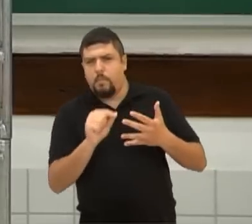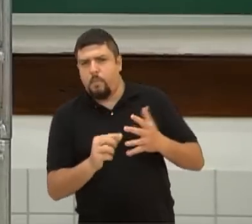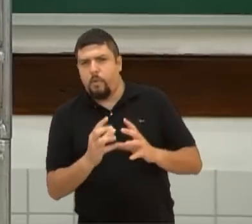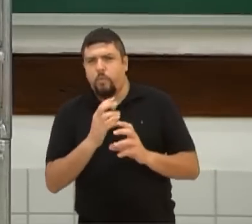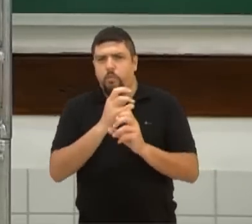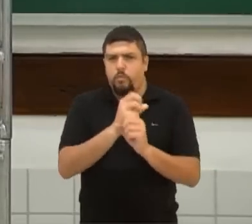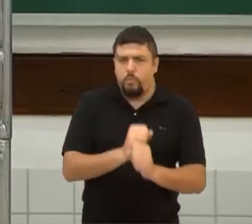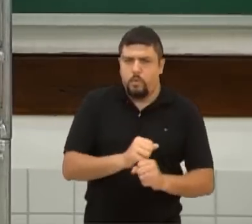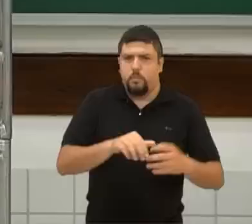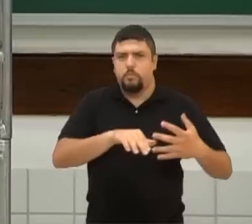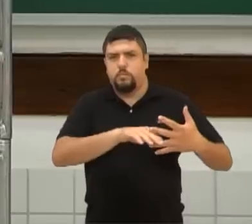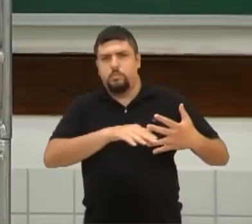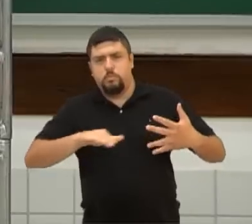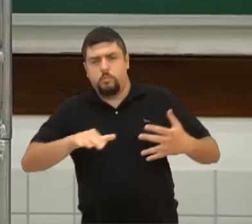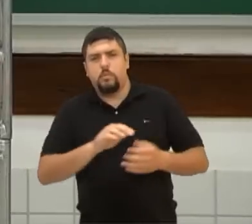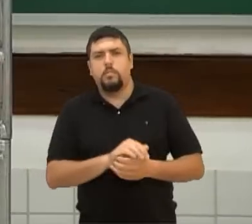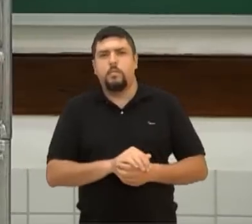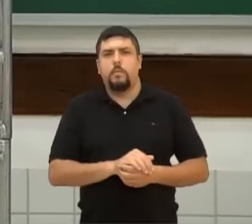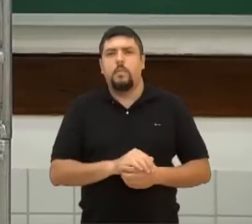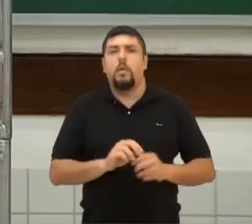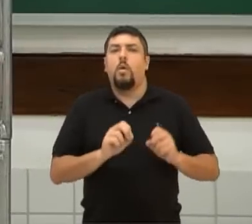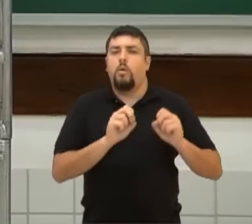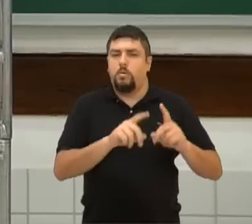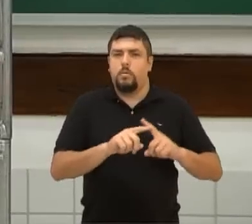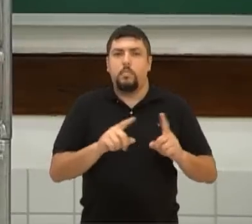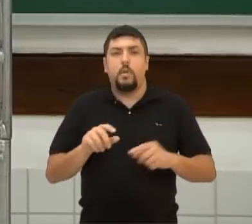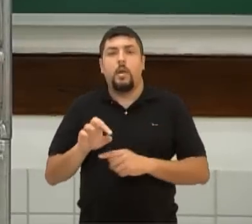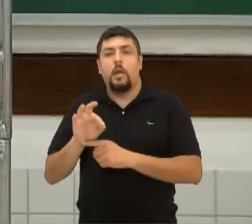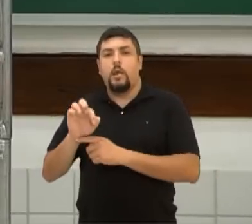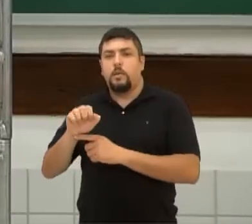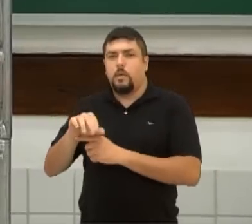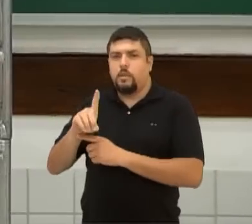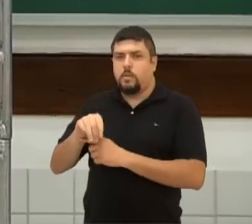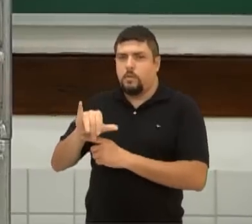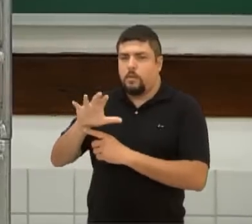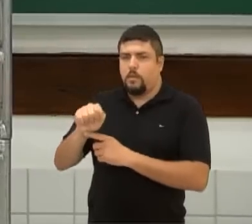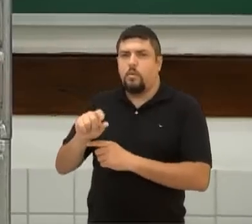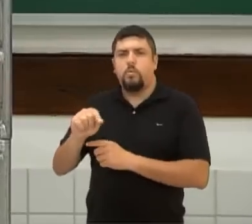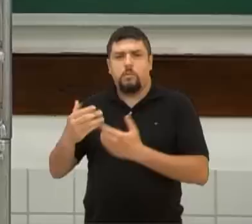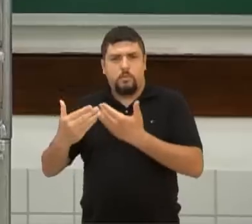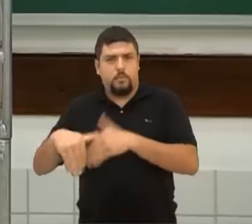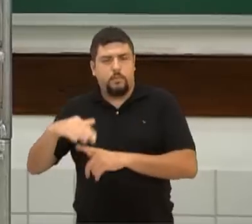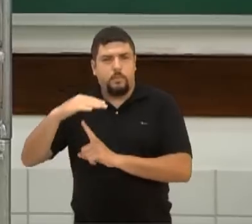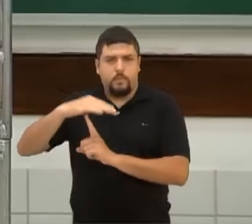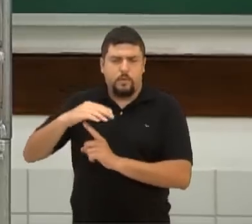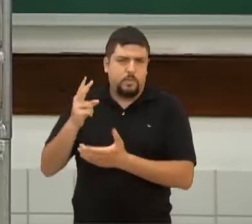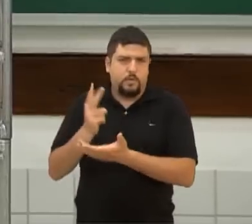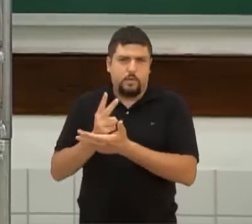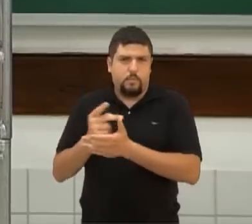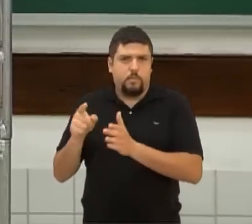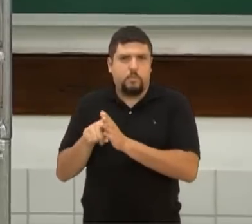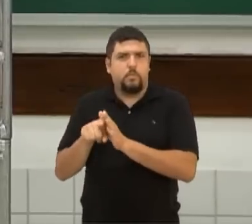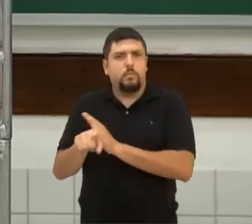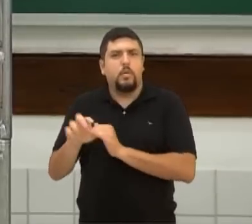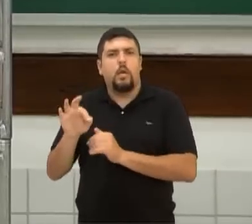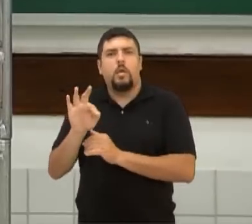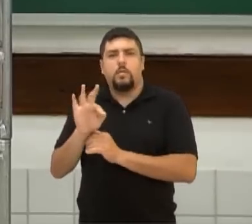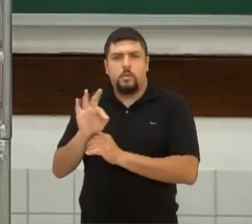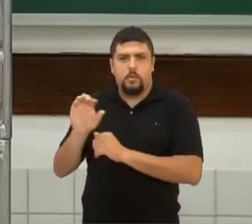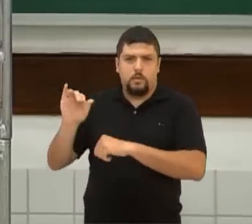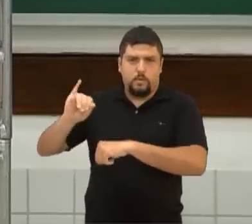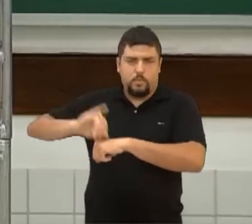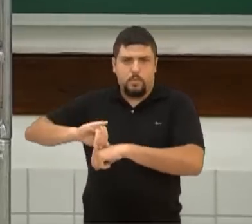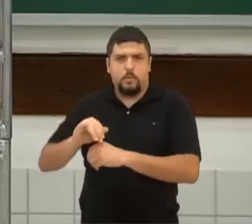que a professora não trouxe aqui, mas as tendências centrais vêm ali na prova Paraná, sempre essas perguntinhas das tendências centrais,